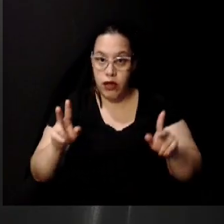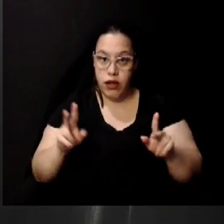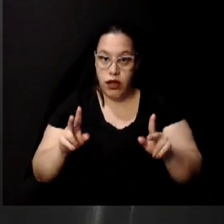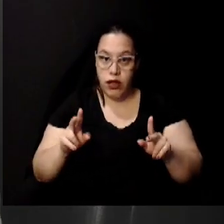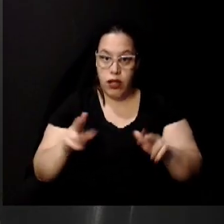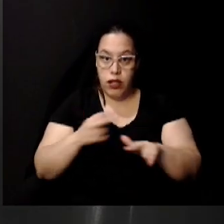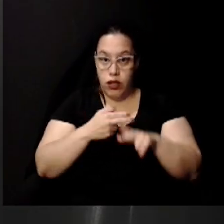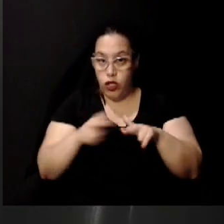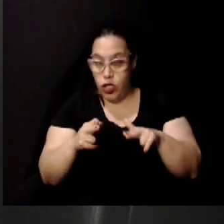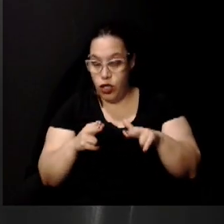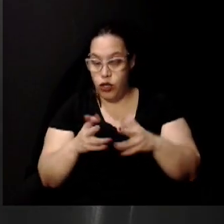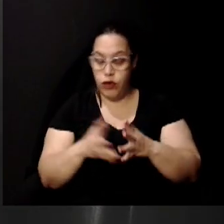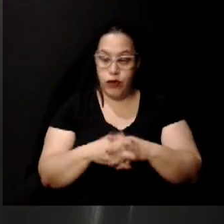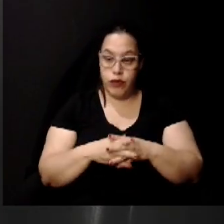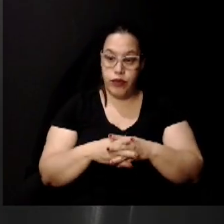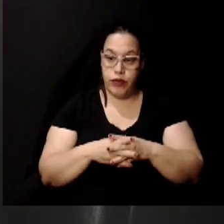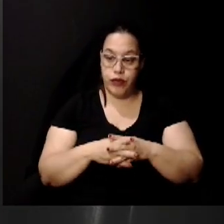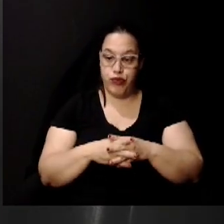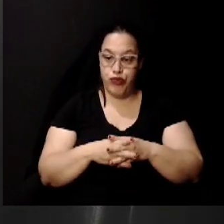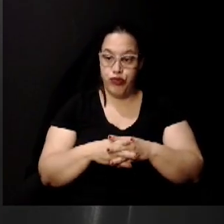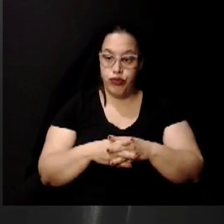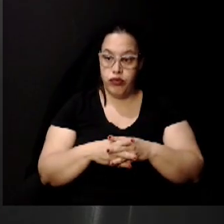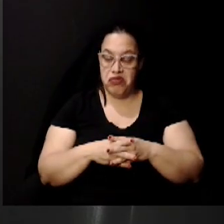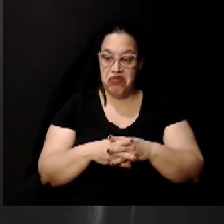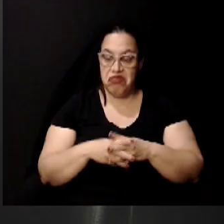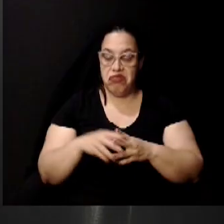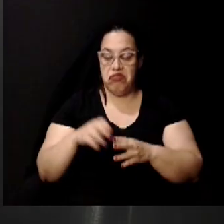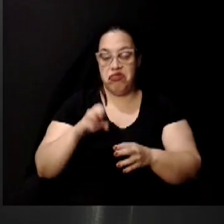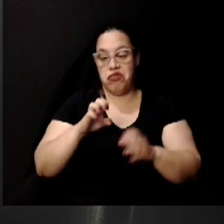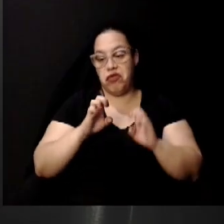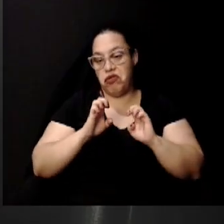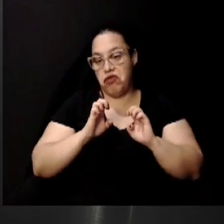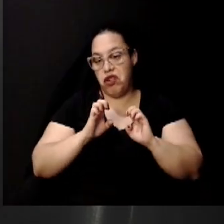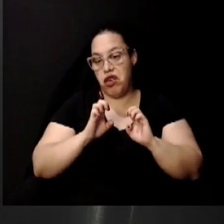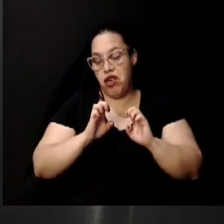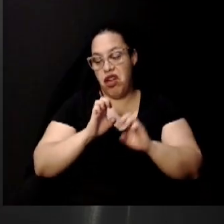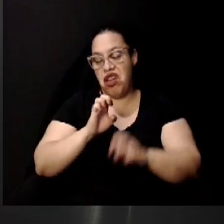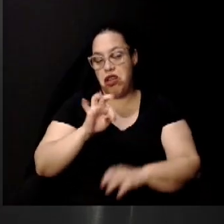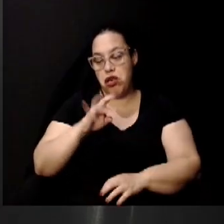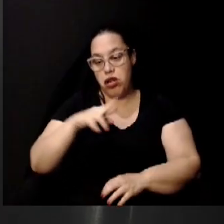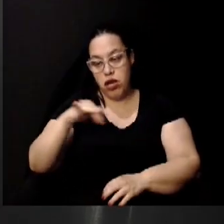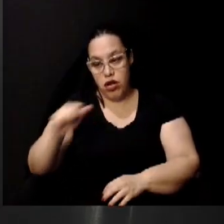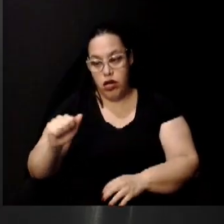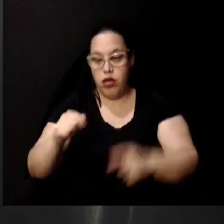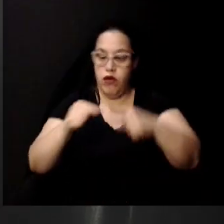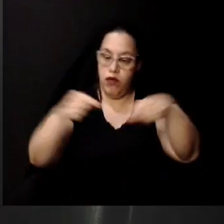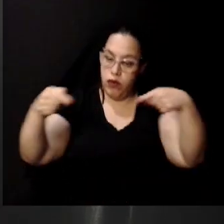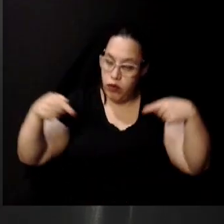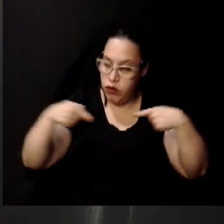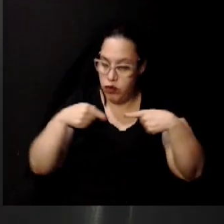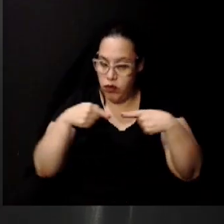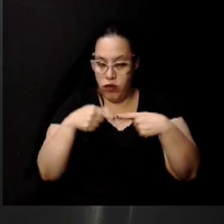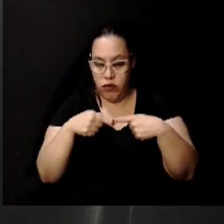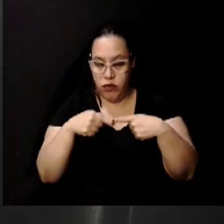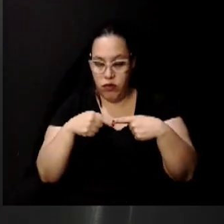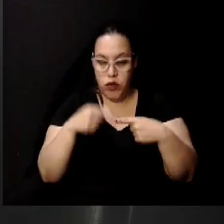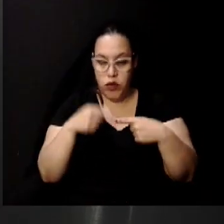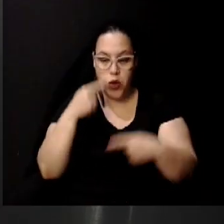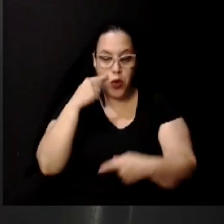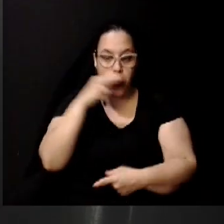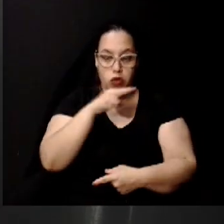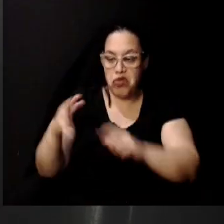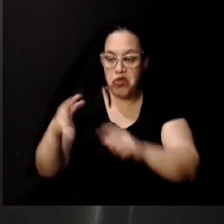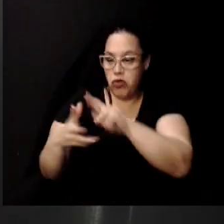de etnia, de espaço geográfico, de concepção de mundo e de visão de mundo. Uhum. Eu